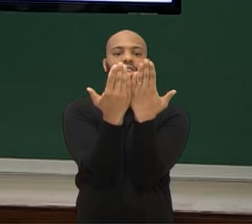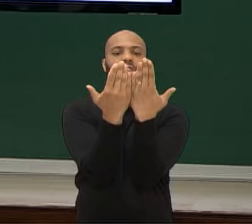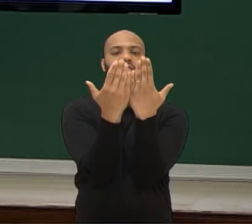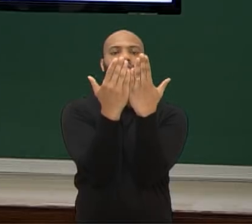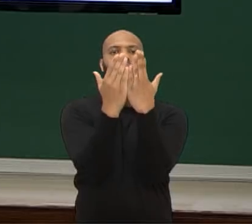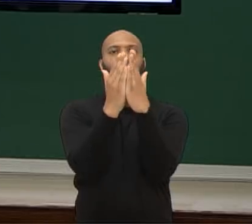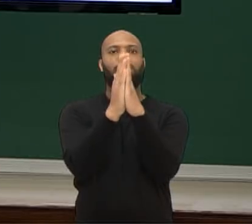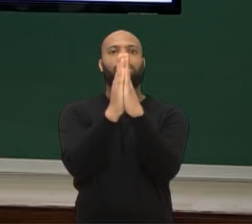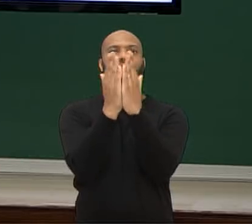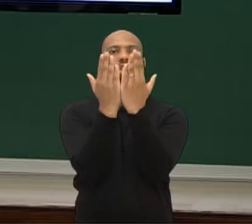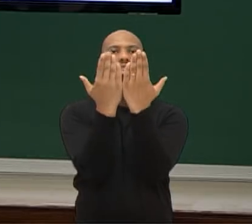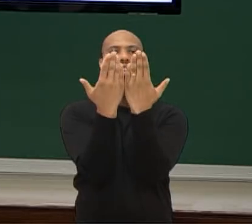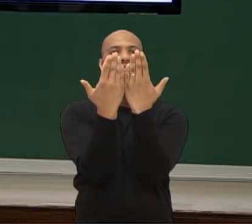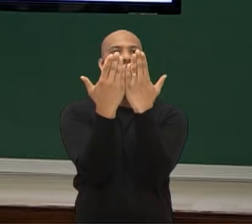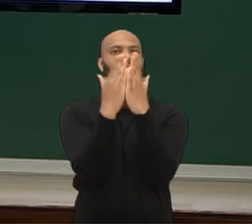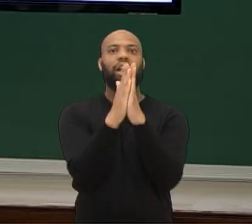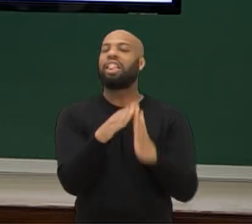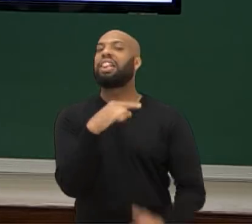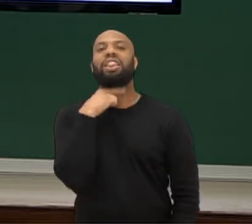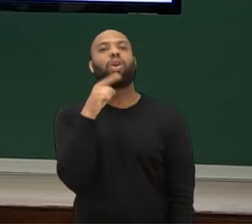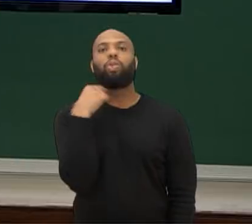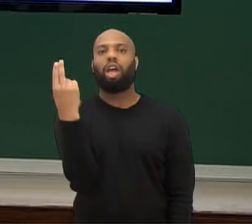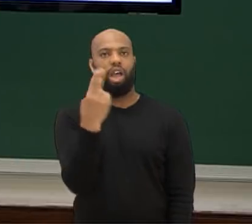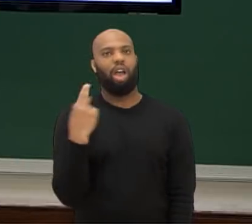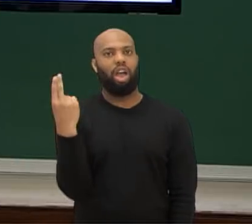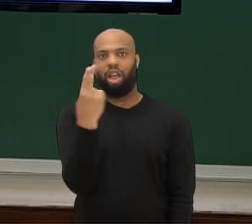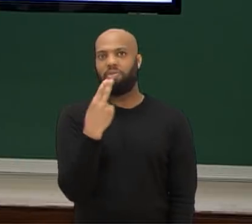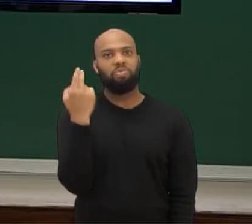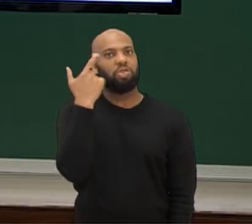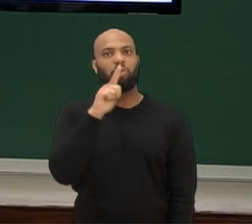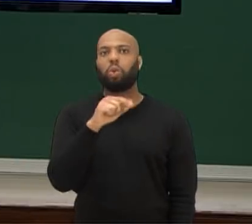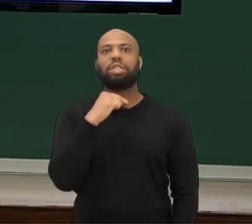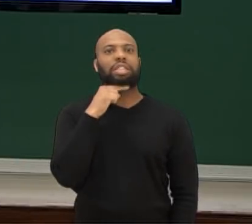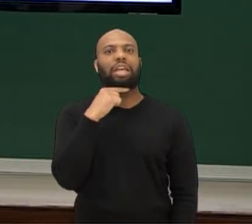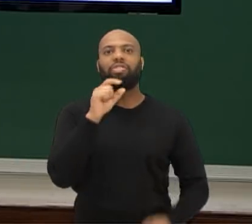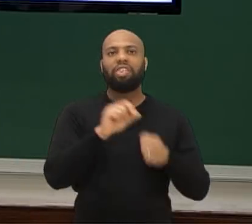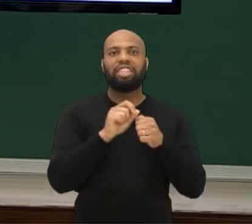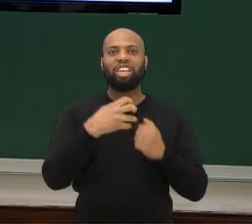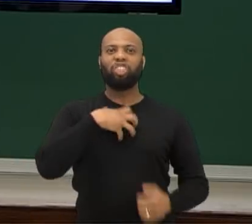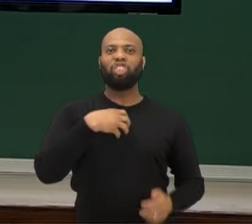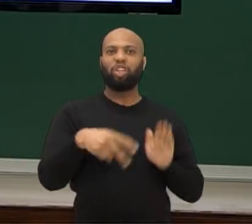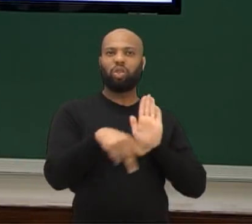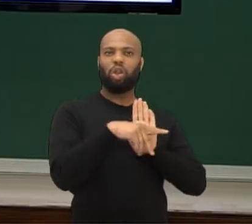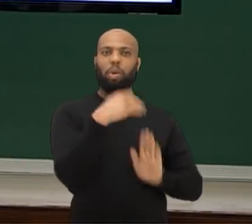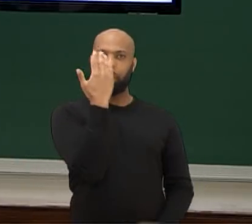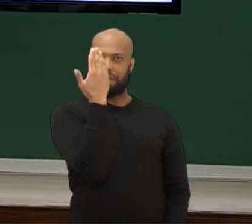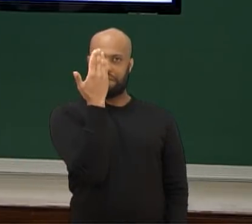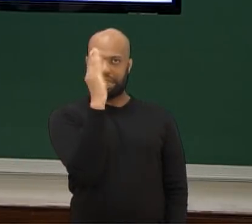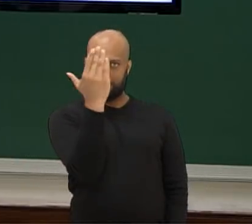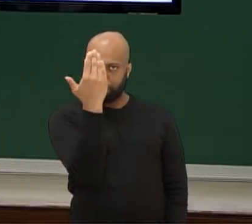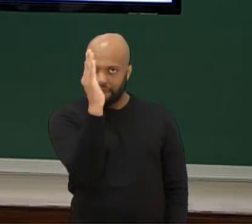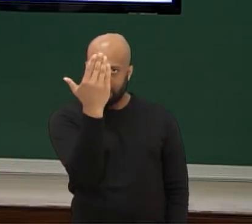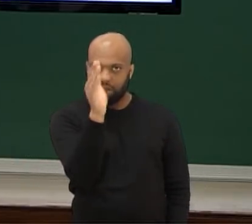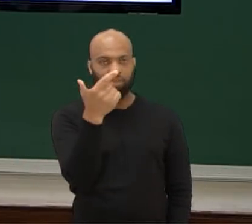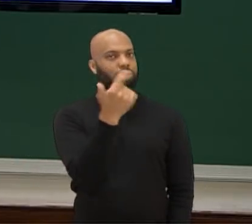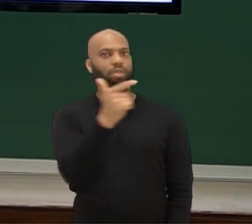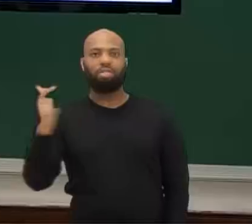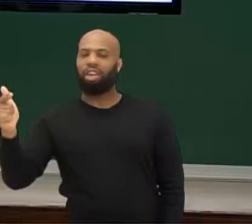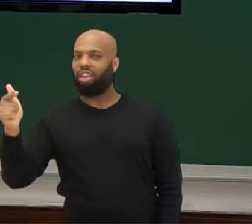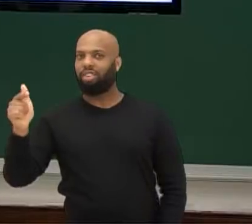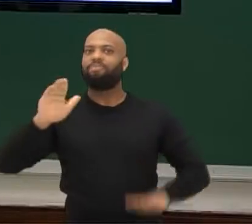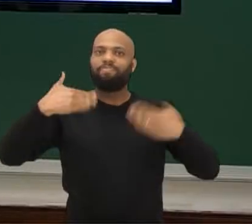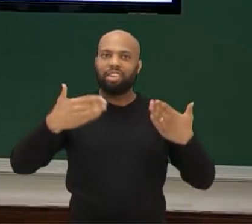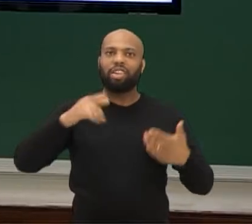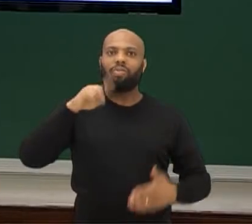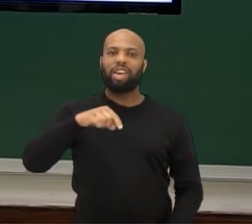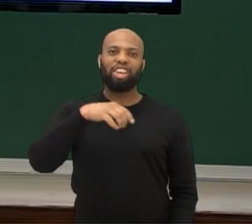permitir que a gente possa fazer o reflexo ou a dobra dessa figura. Ela não tem um eixo de simetria,